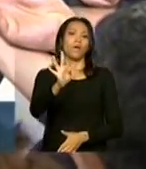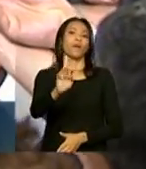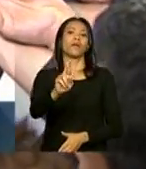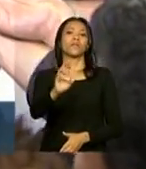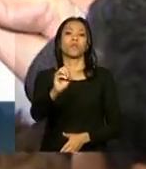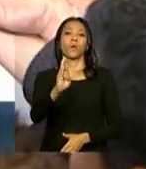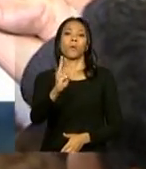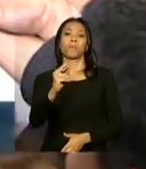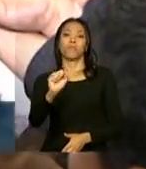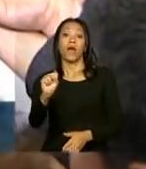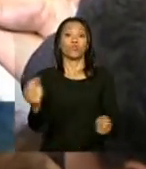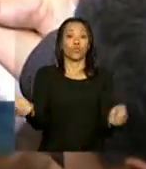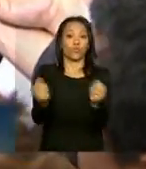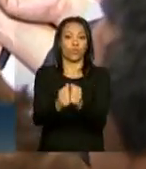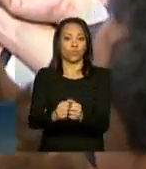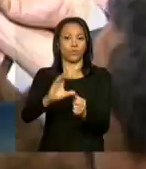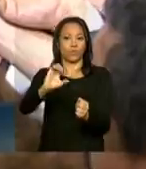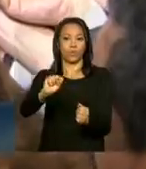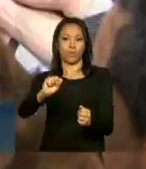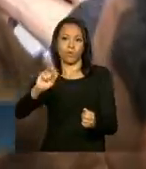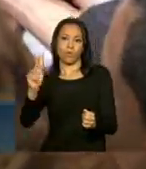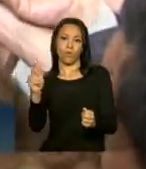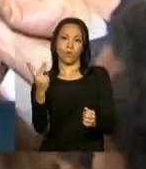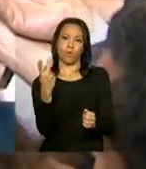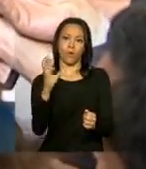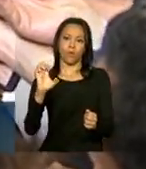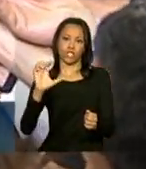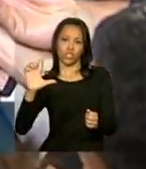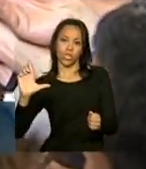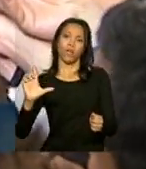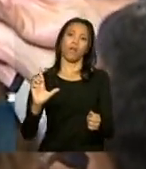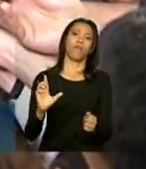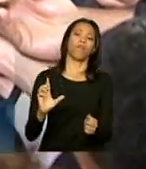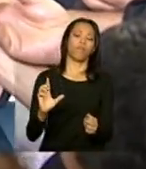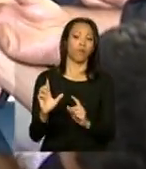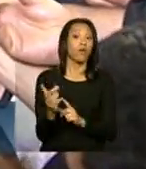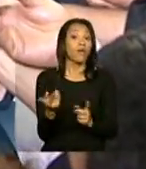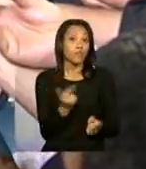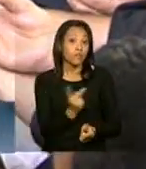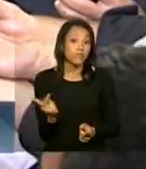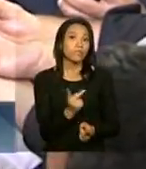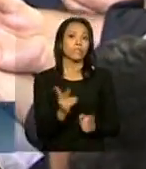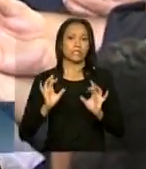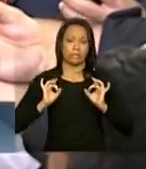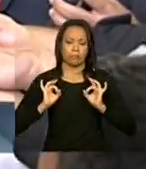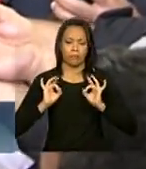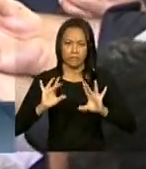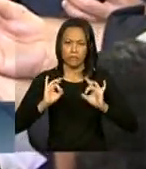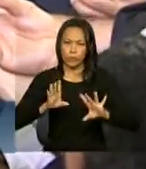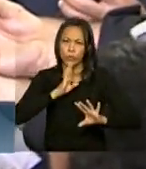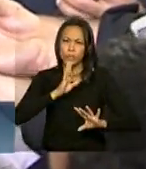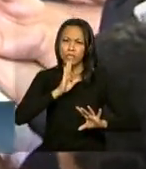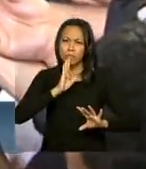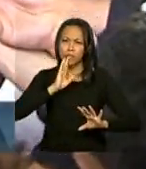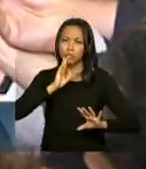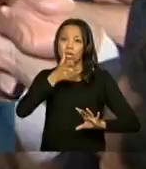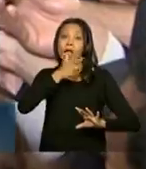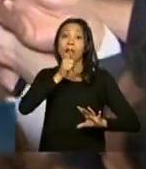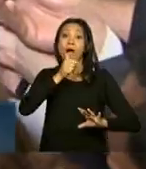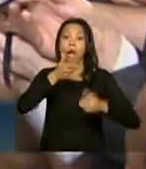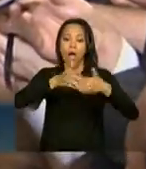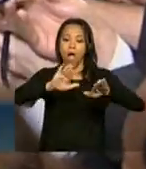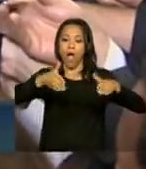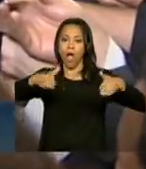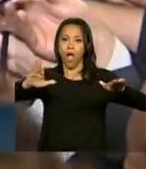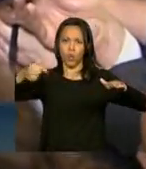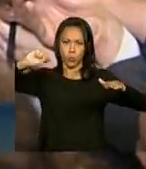Shell, a grande empresa do mundo com especialização em águas profundas. A